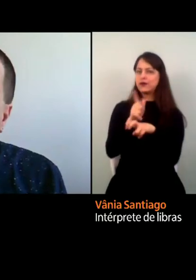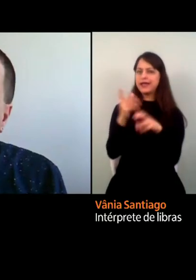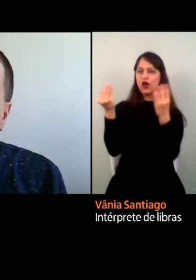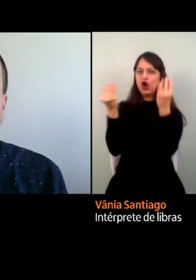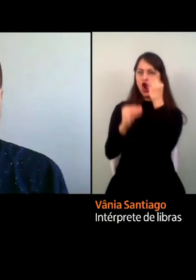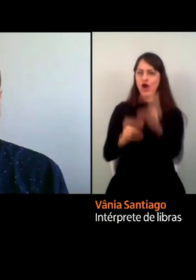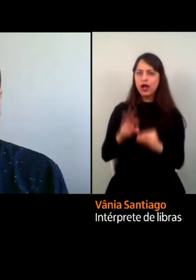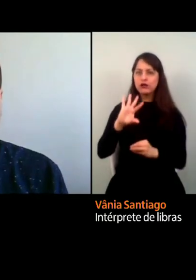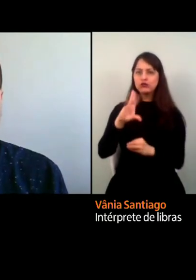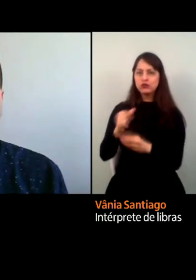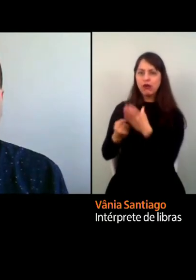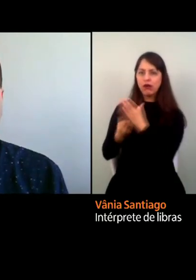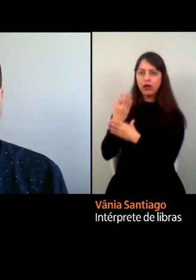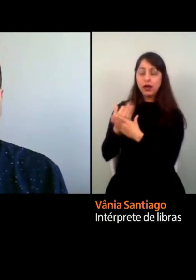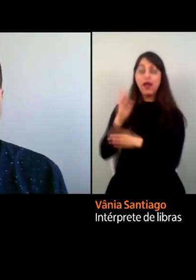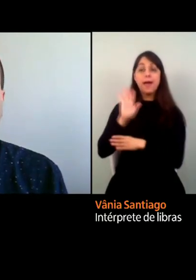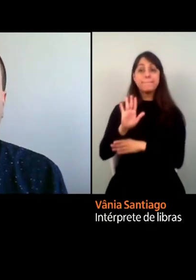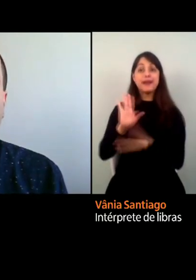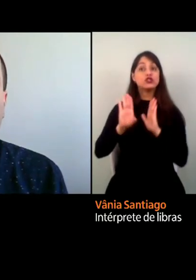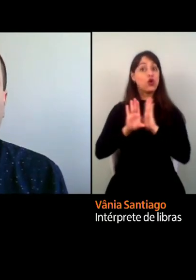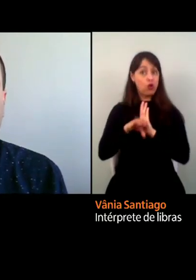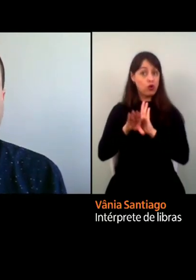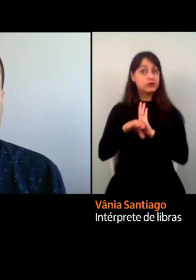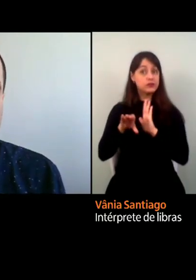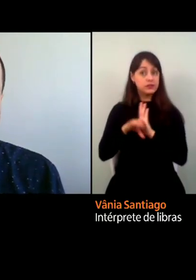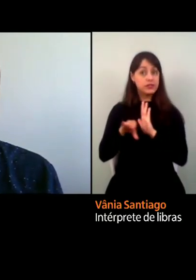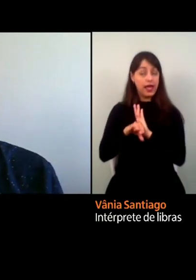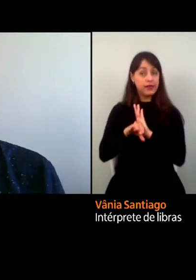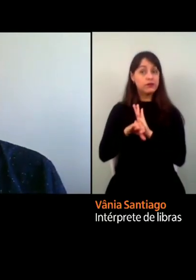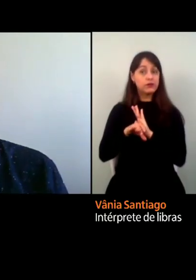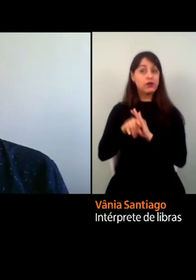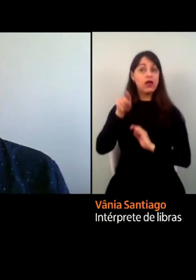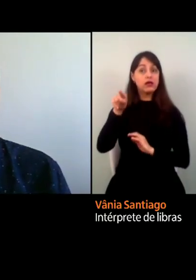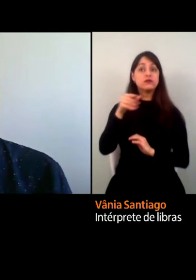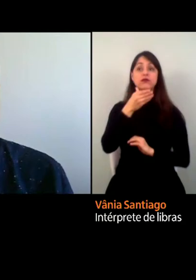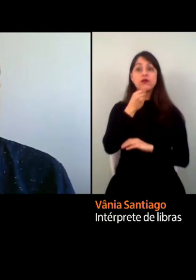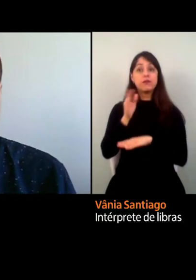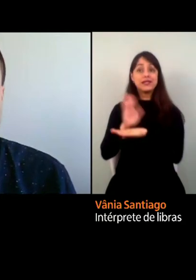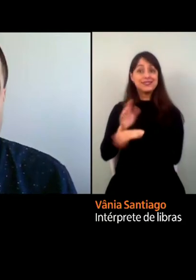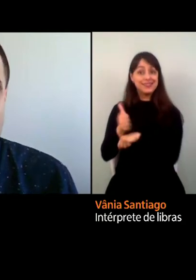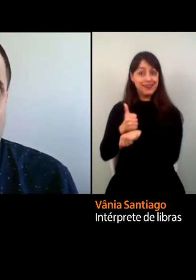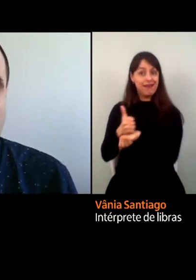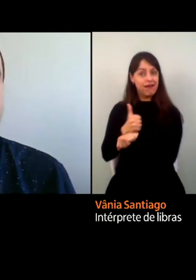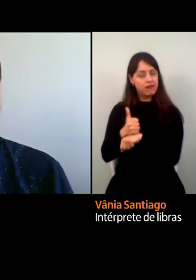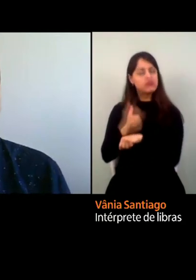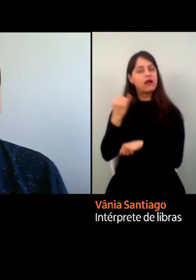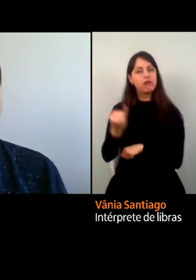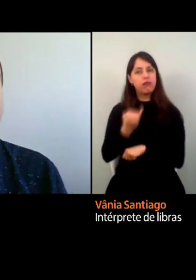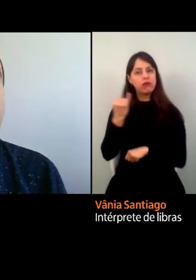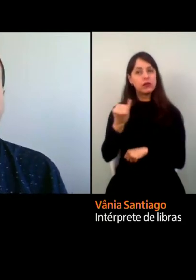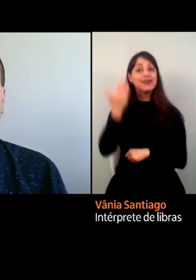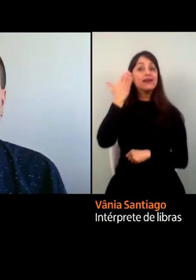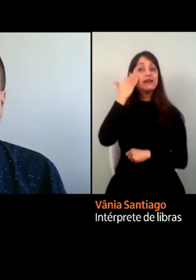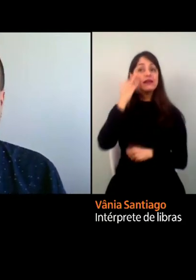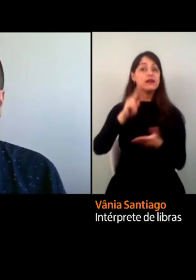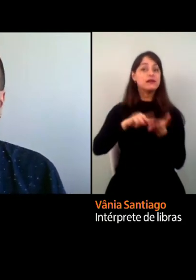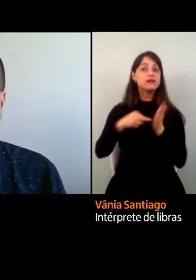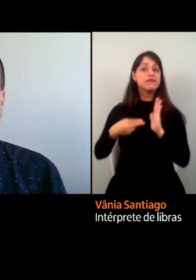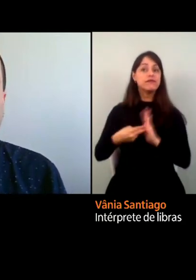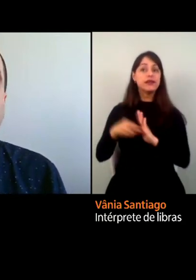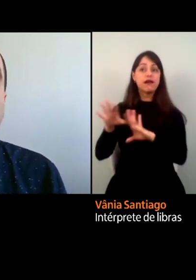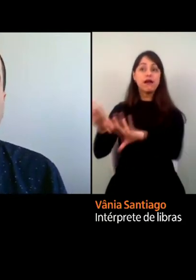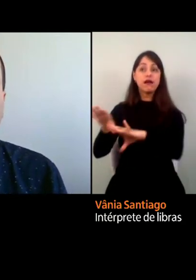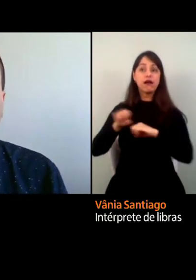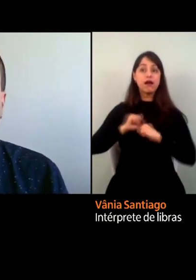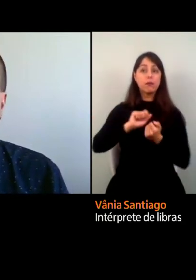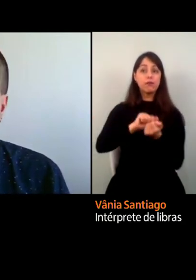me são caros para reflexão sobre reapropriação. Cito Frampton. Ele diz,